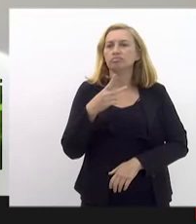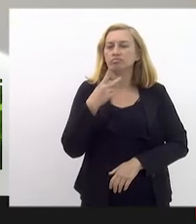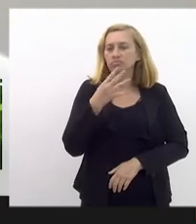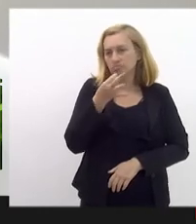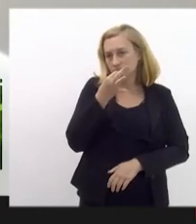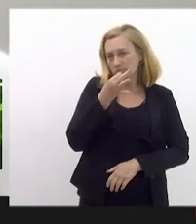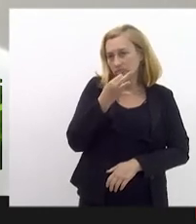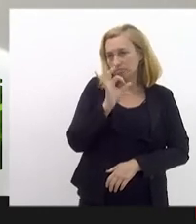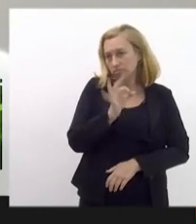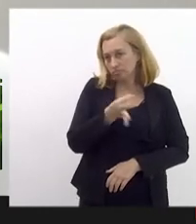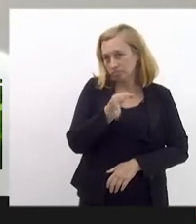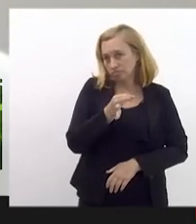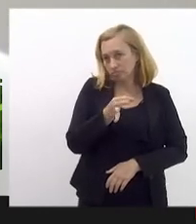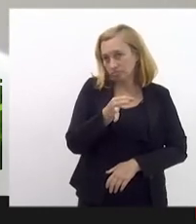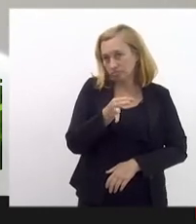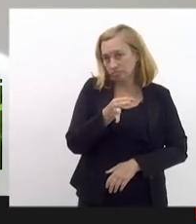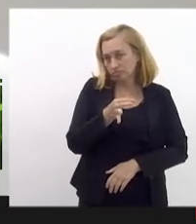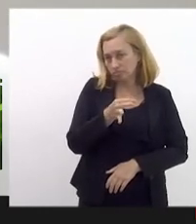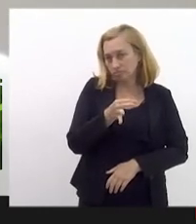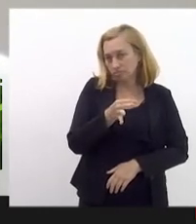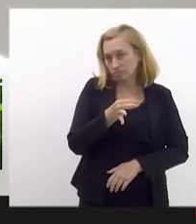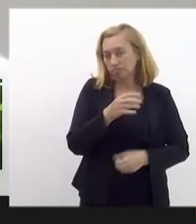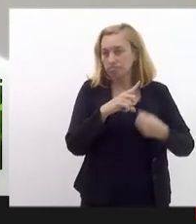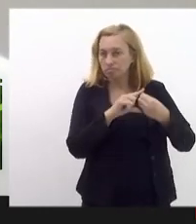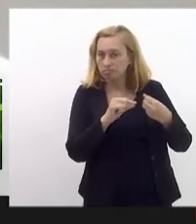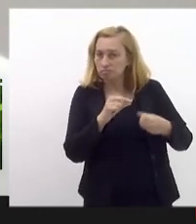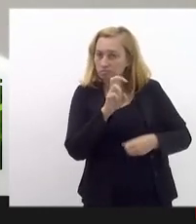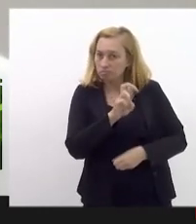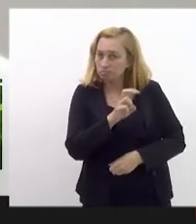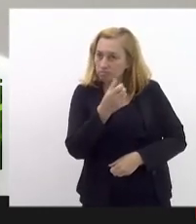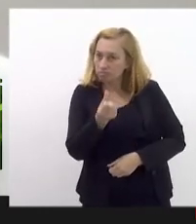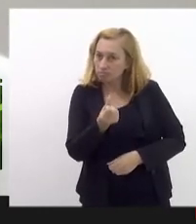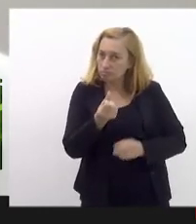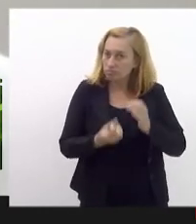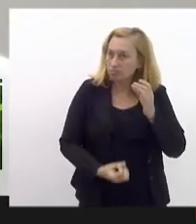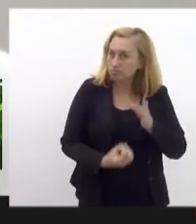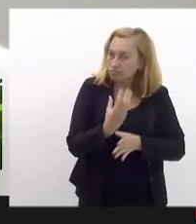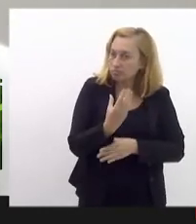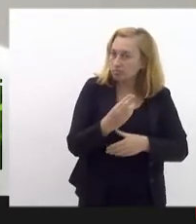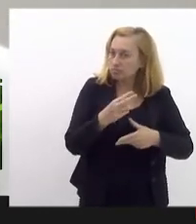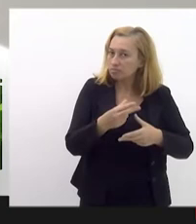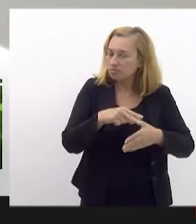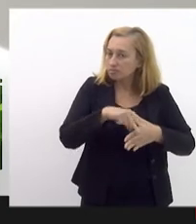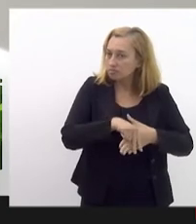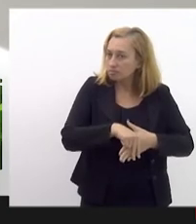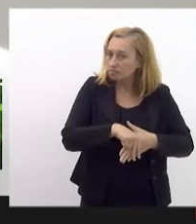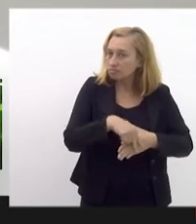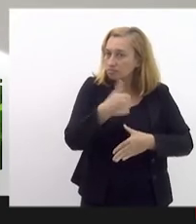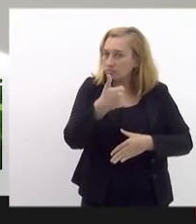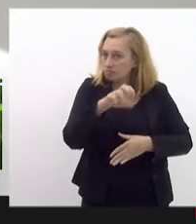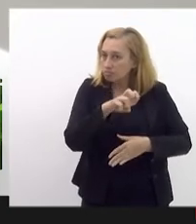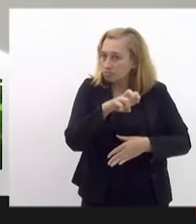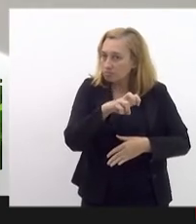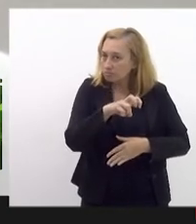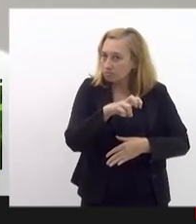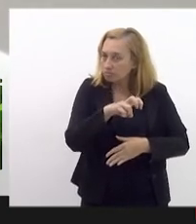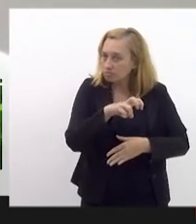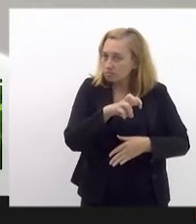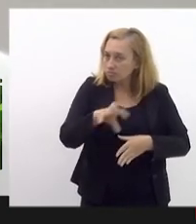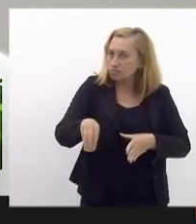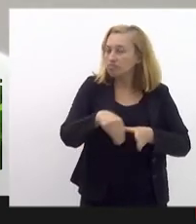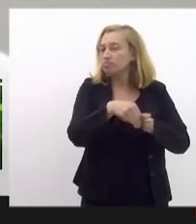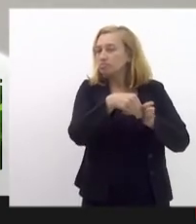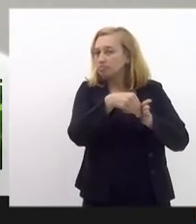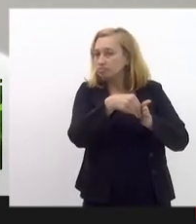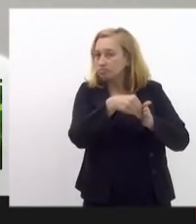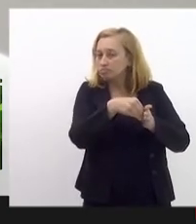sugestão é justamente, ou no artigo 56, criar um inciso 15, com a entrada